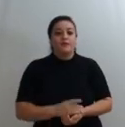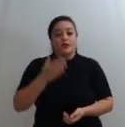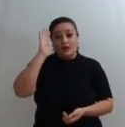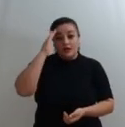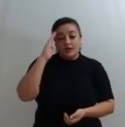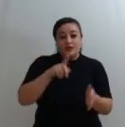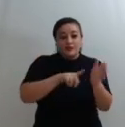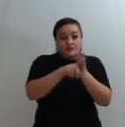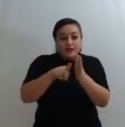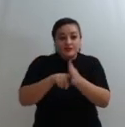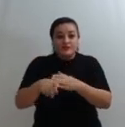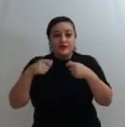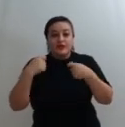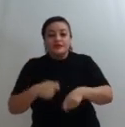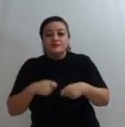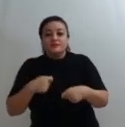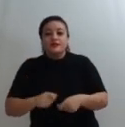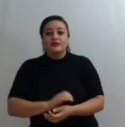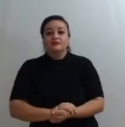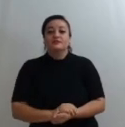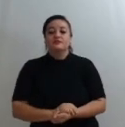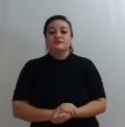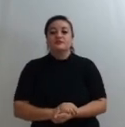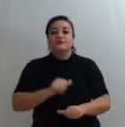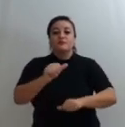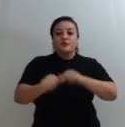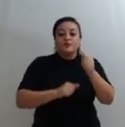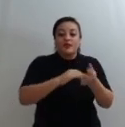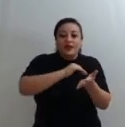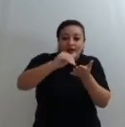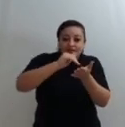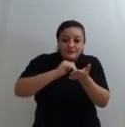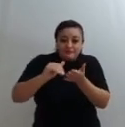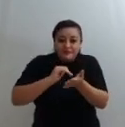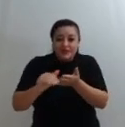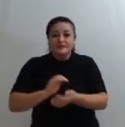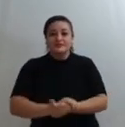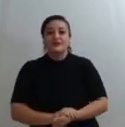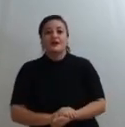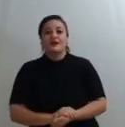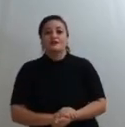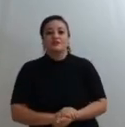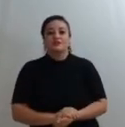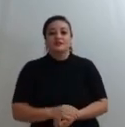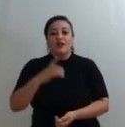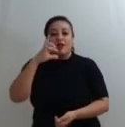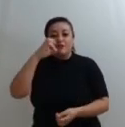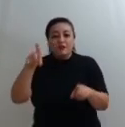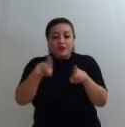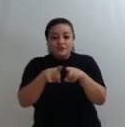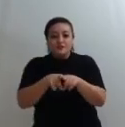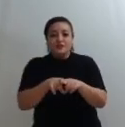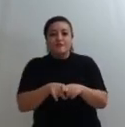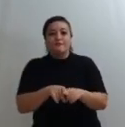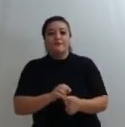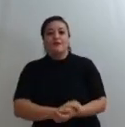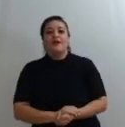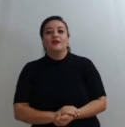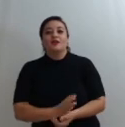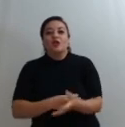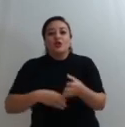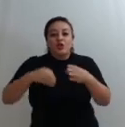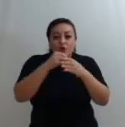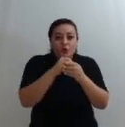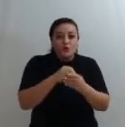deverá limitar-se às mensagens de texto e áudio, imagens e vídeos armazenados no aparelho de telefonia celular do senhor Sérgio Fernando Moro,